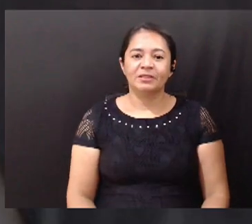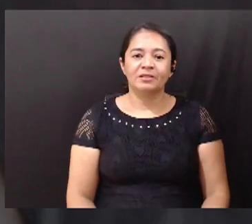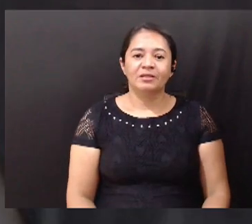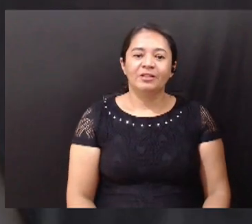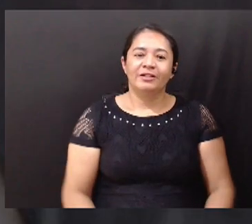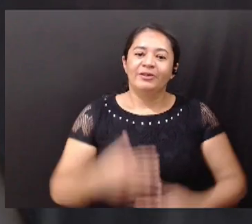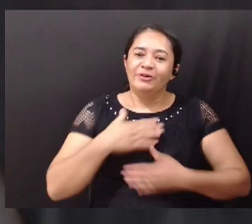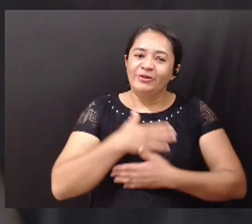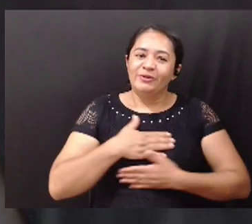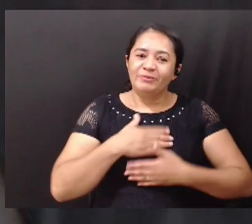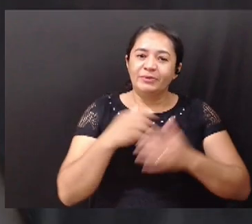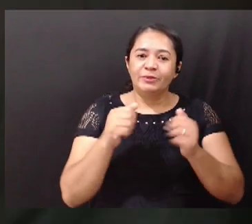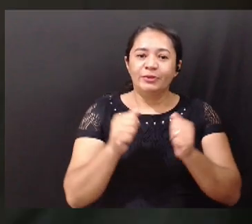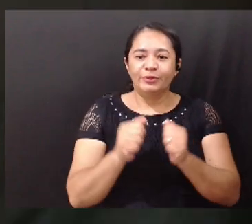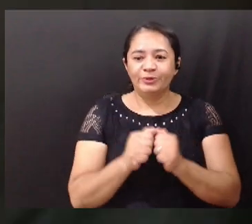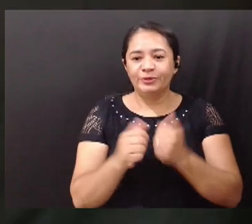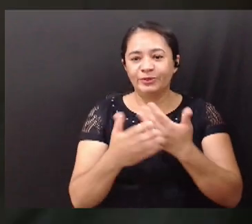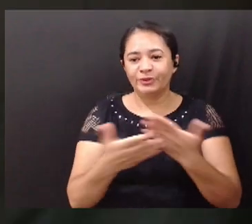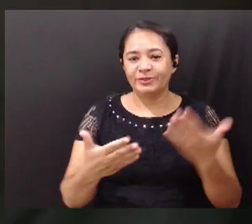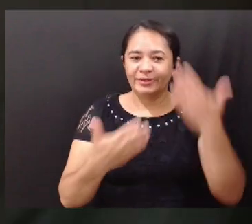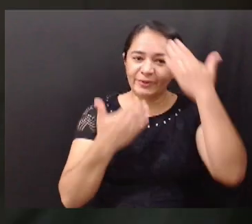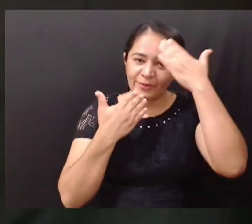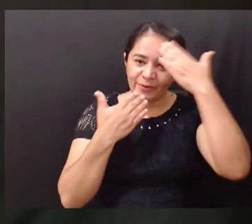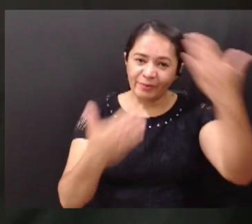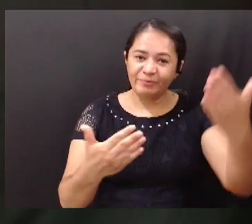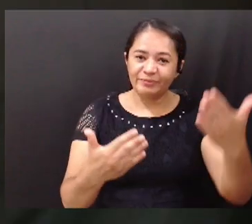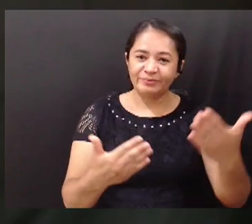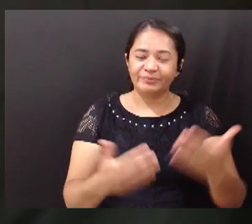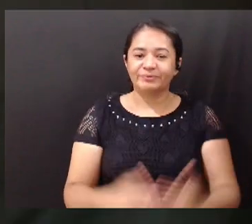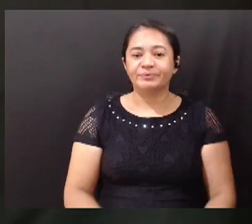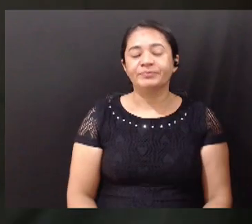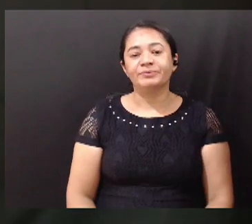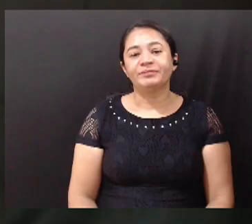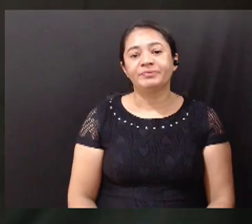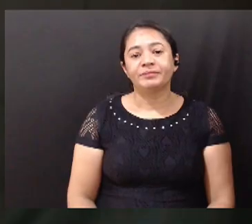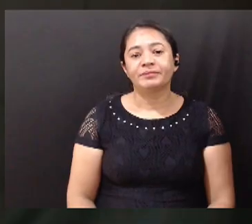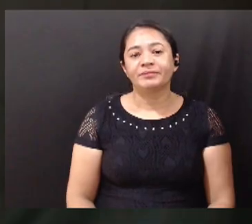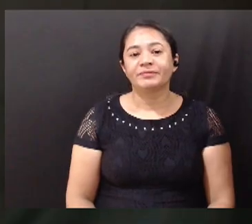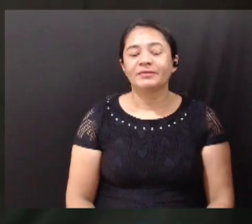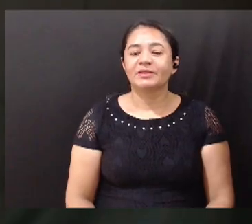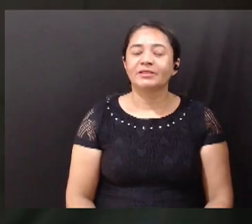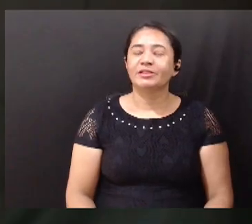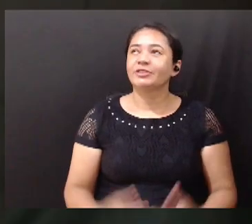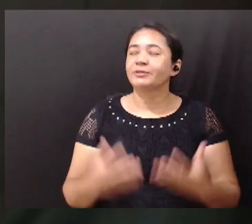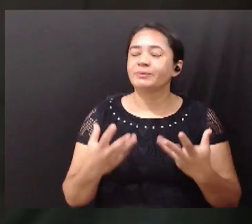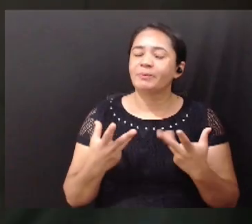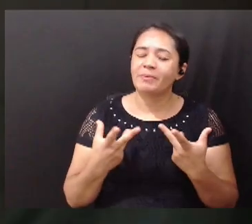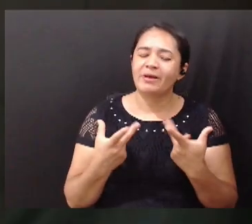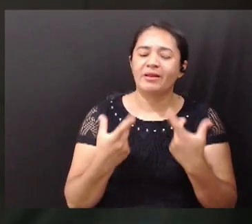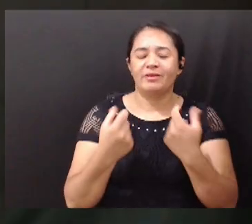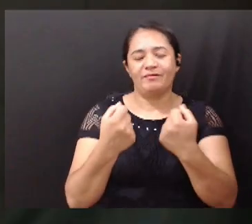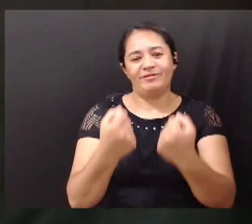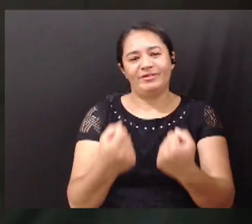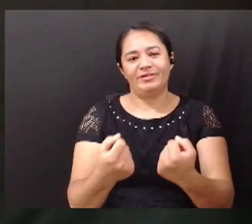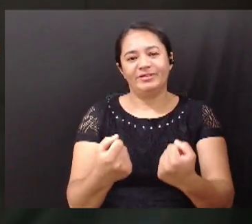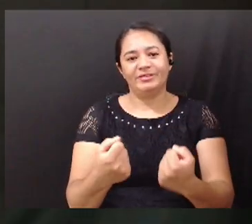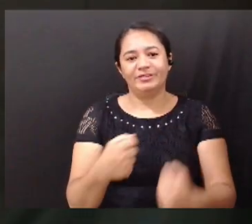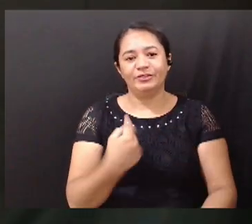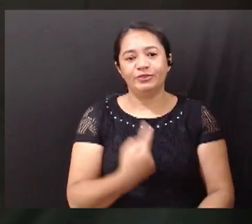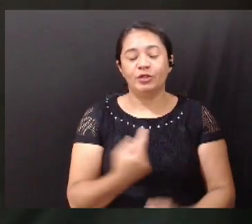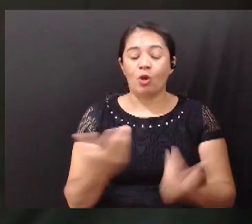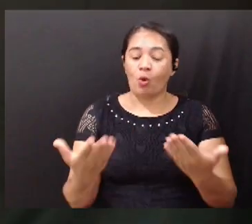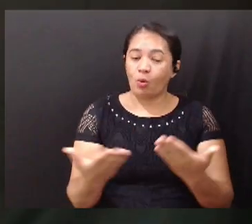Muito obrigada pelo convite. Muito bom. Gente, que riqueza, né, de orientações mensagens que a gente recebeu aqui, tanto no